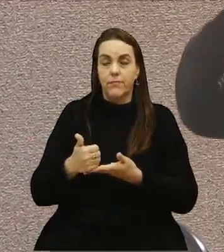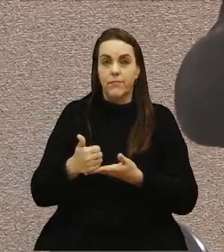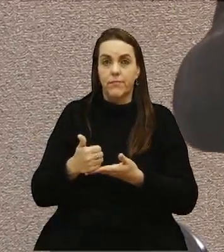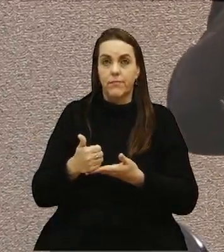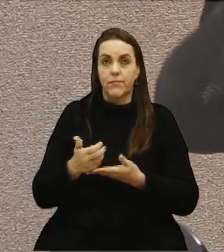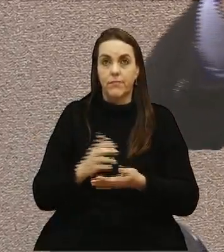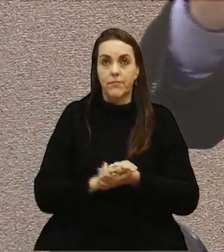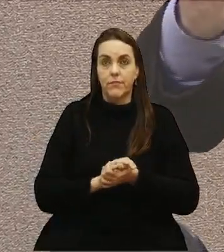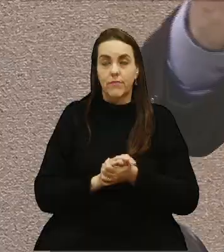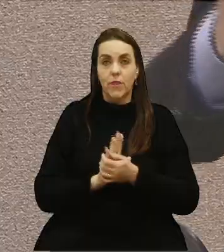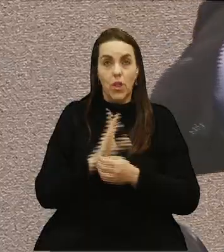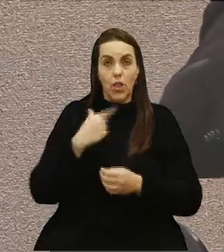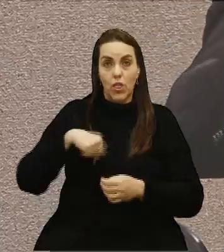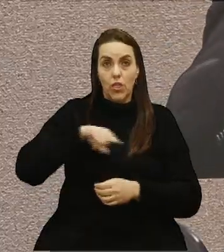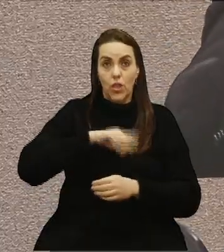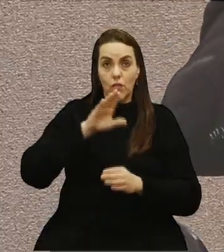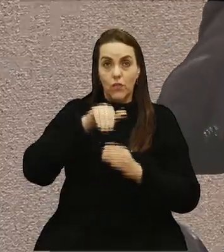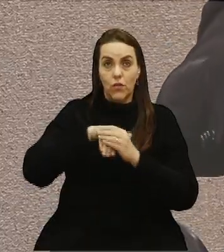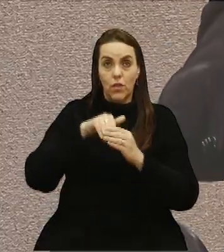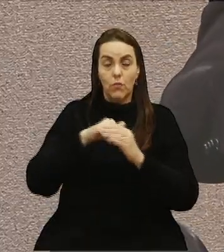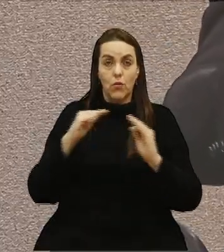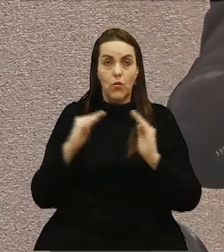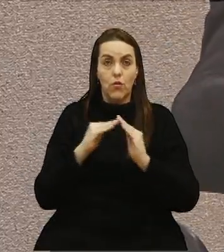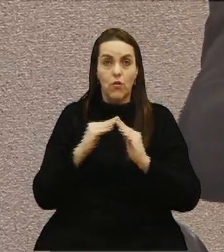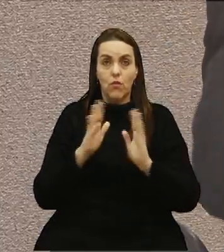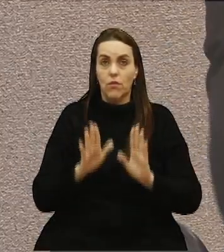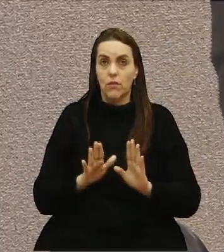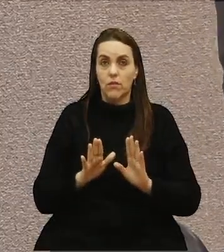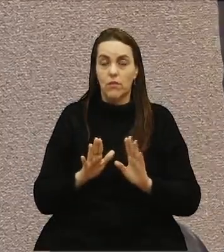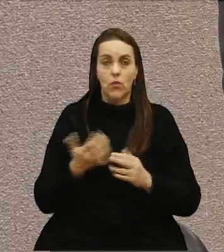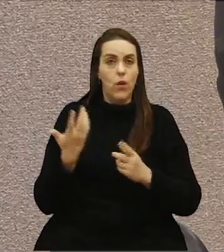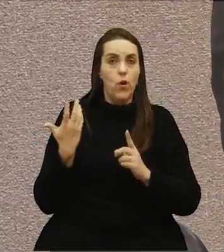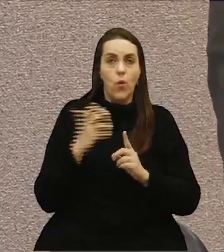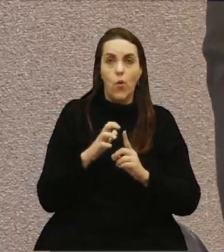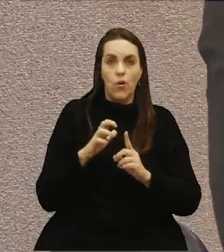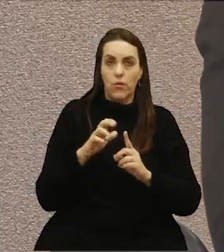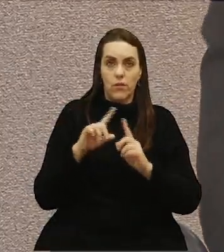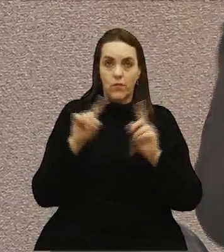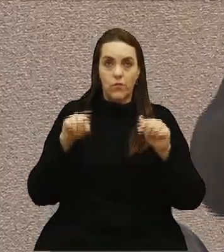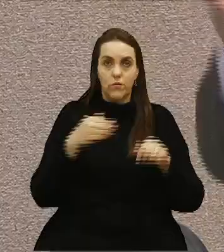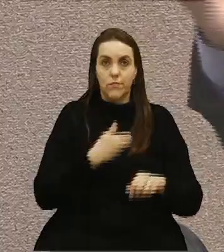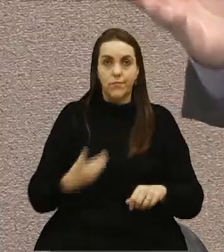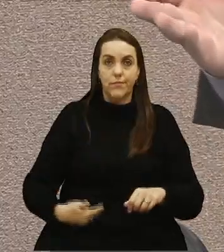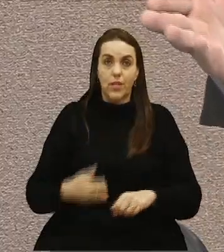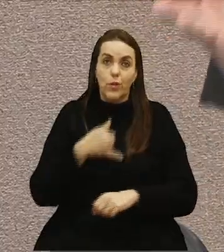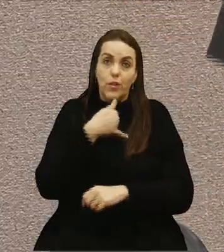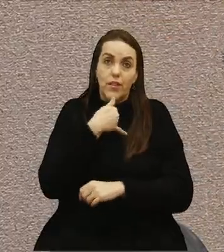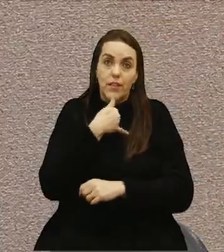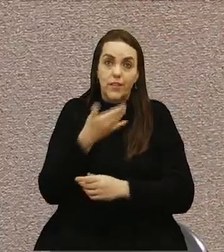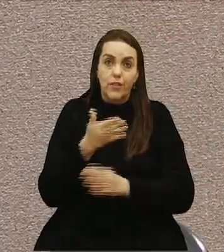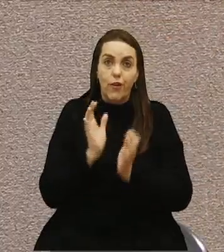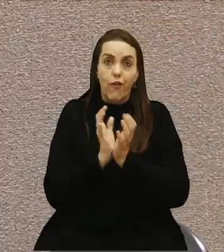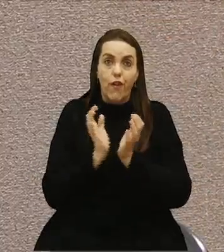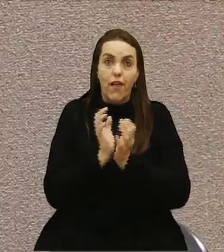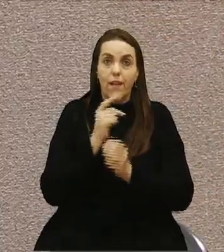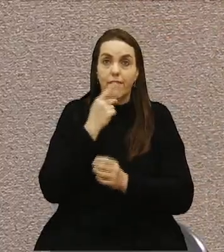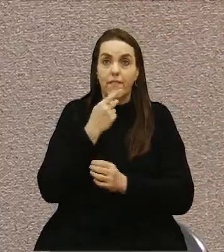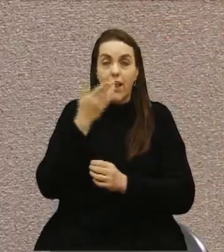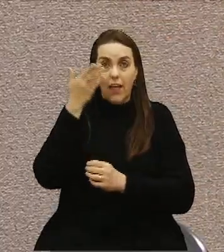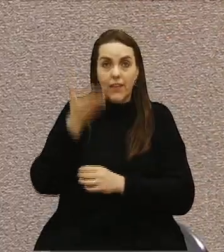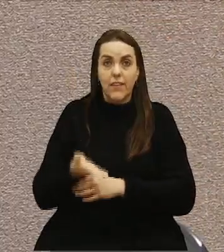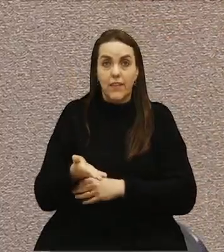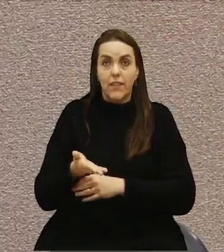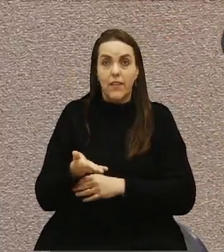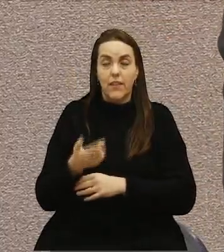votos, nós votamos favoráveis. Ninguém é contra o servidor. E aqui eu fico com muita tristeza quando minha colega vem e fala que tem gente nessa casa que é contra